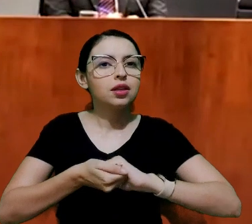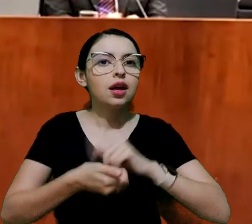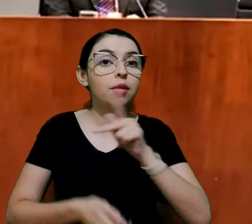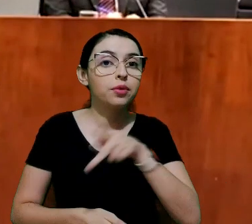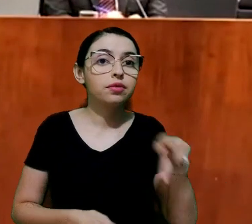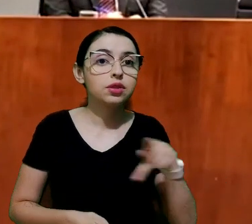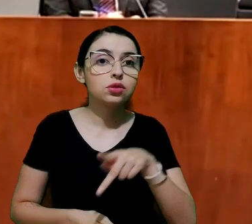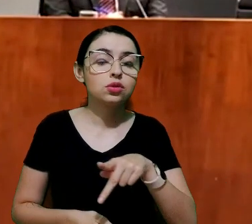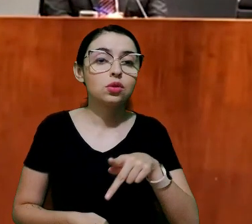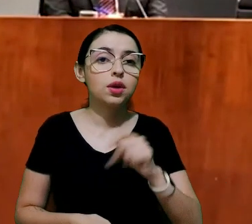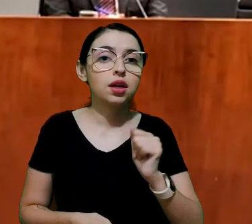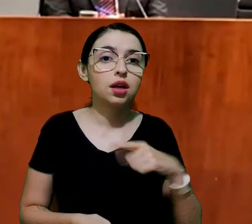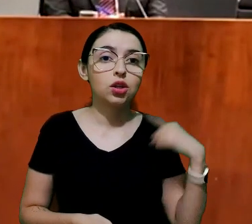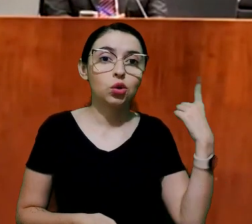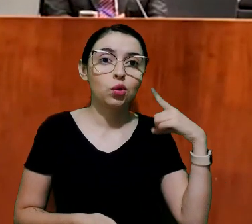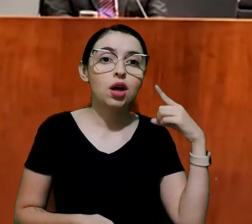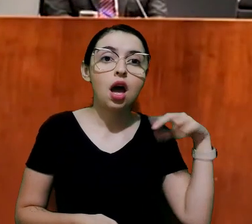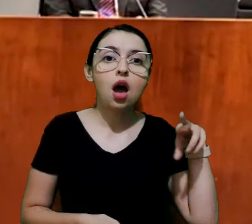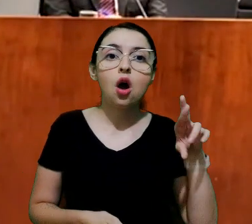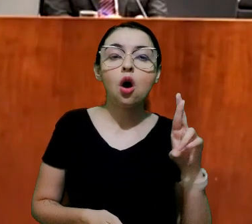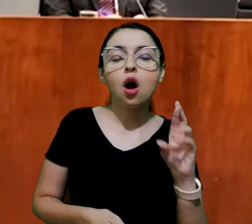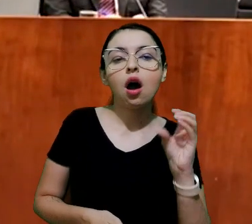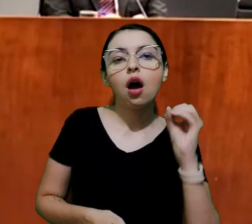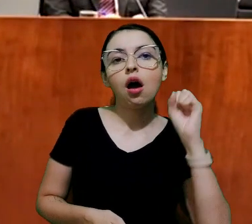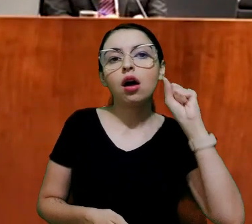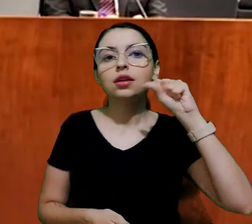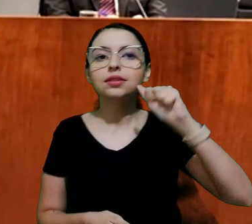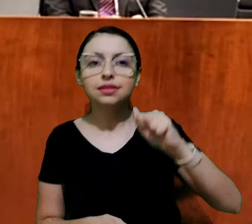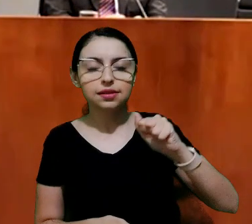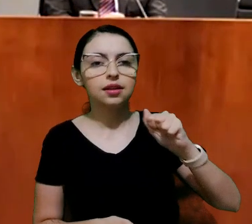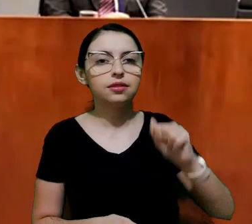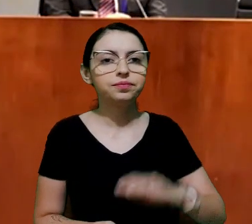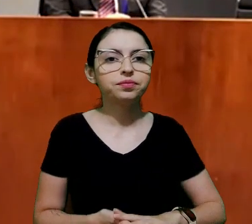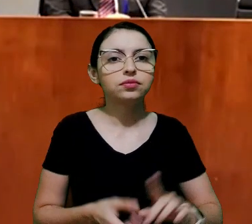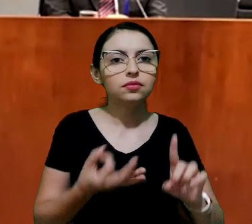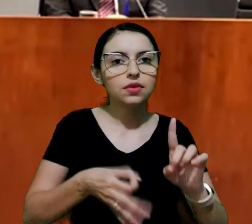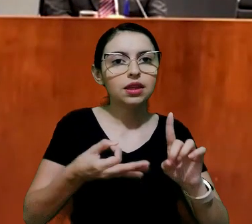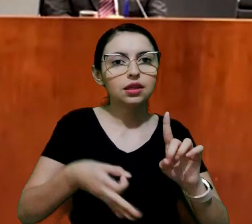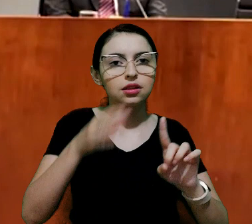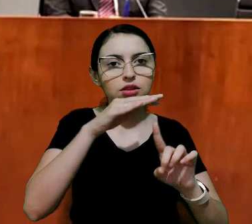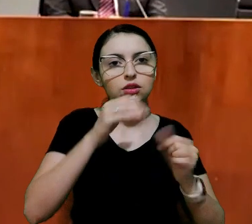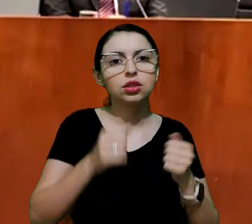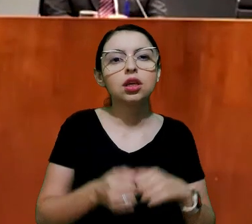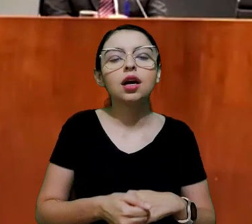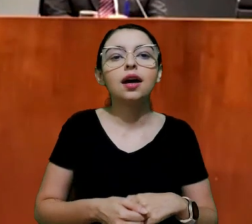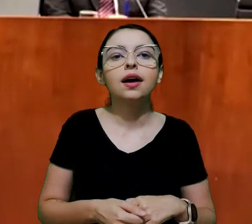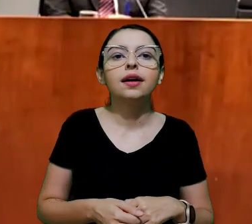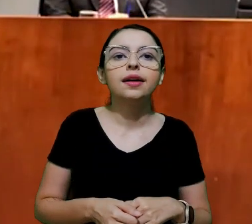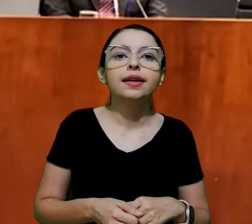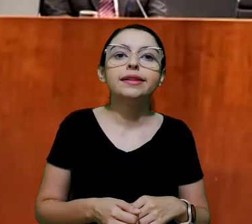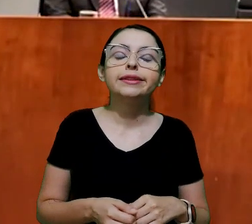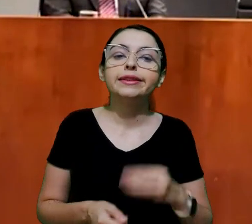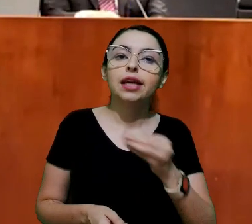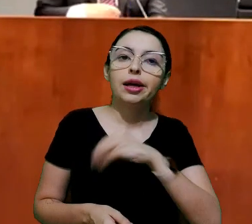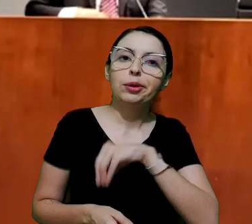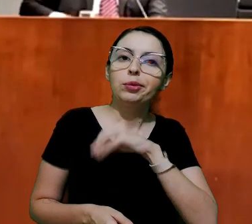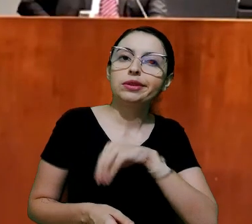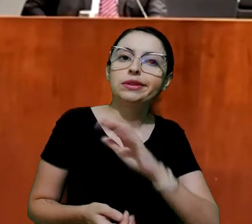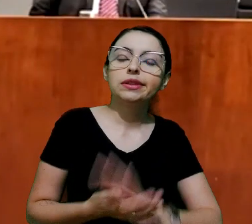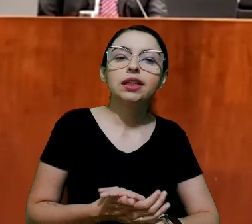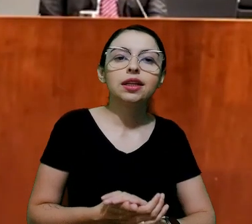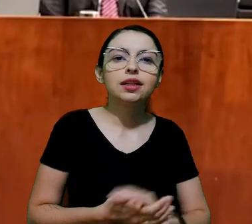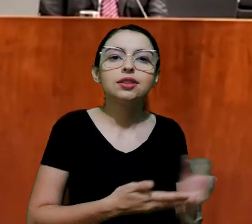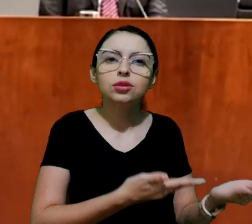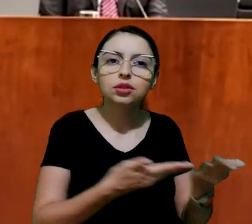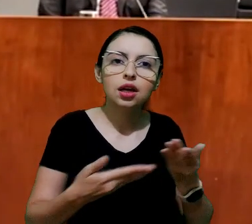professora doutora Rosa Neri, né, desembargadora do Tribunal de Justiça aposentada, que hoje nos brindou com